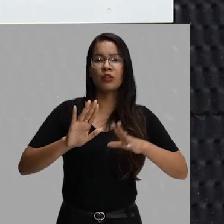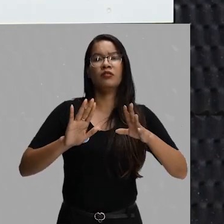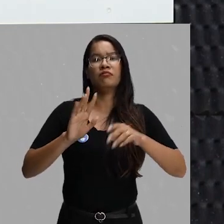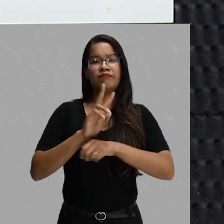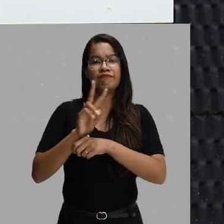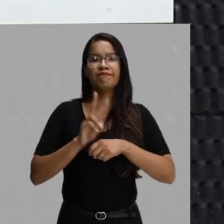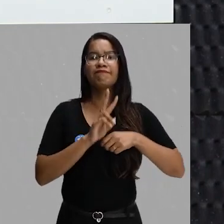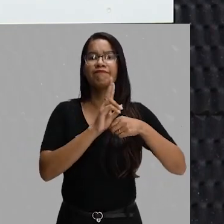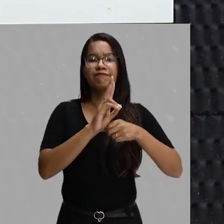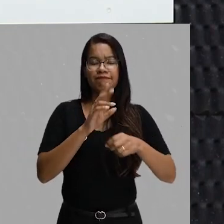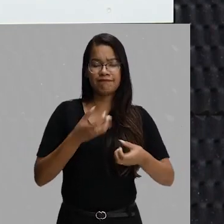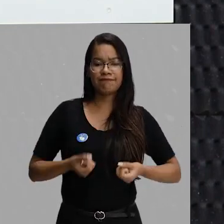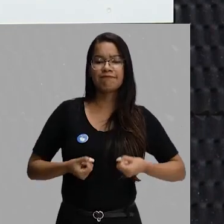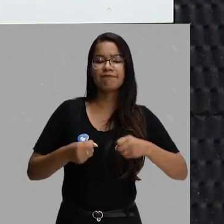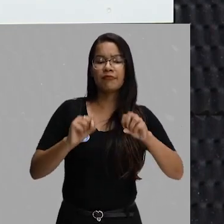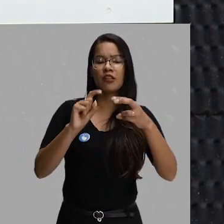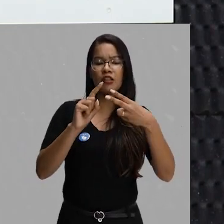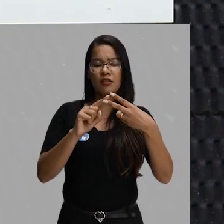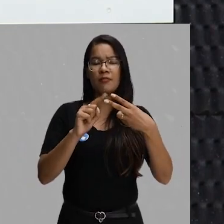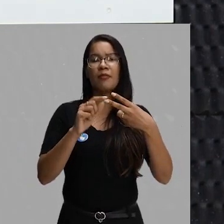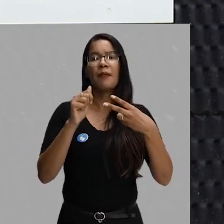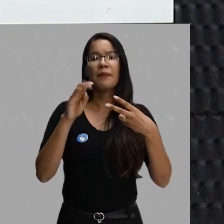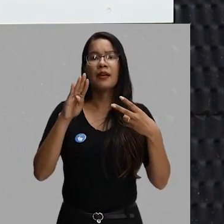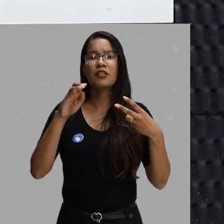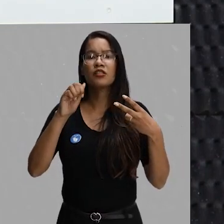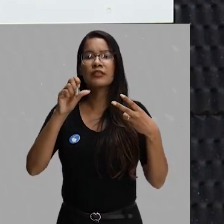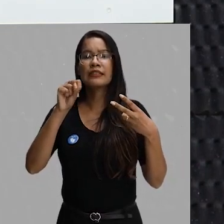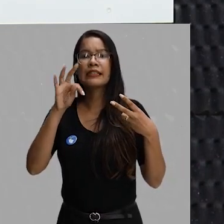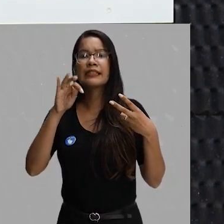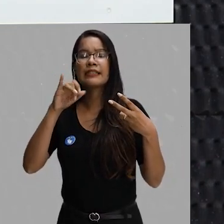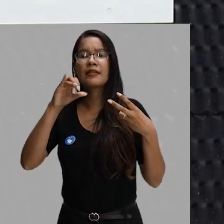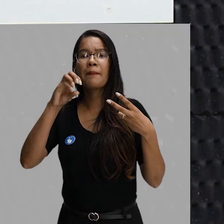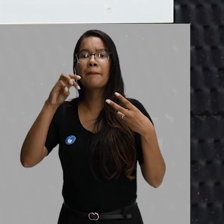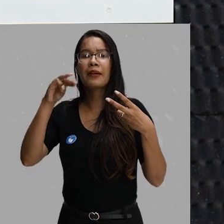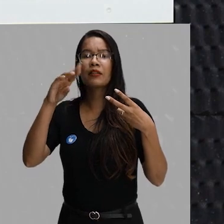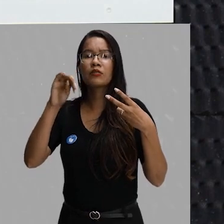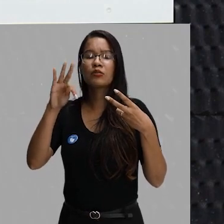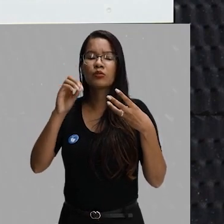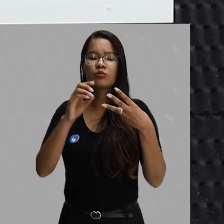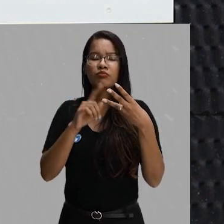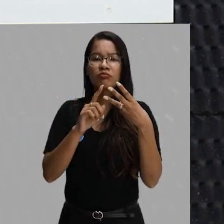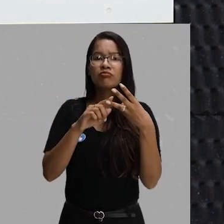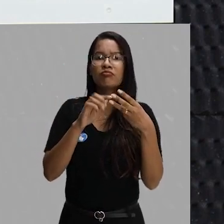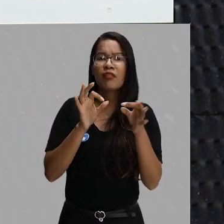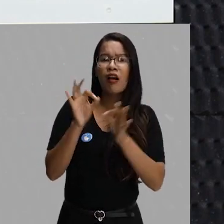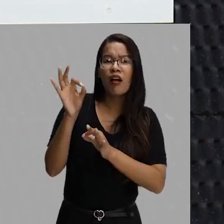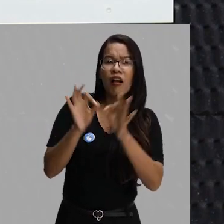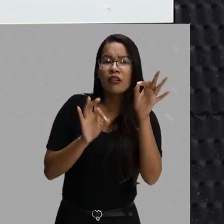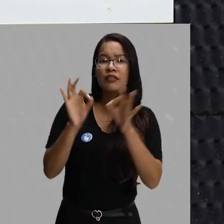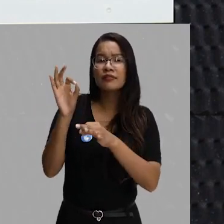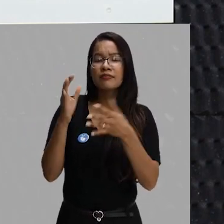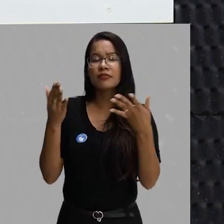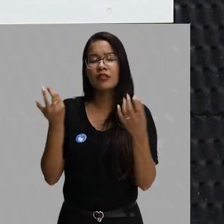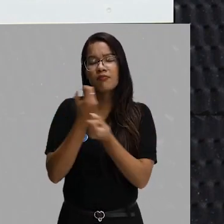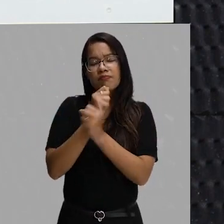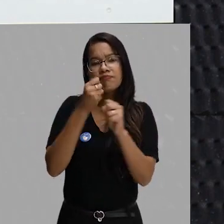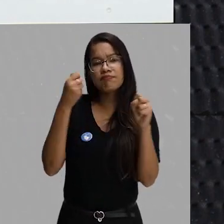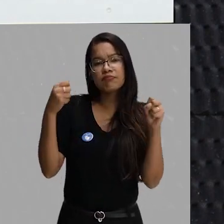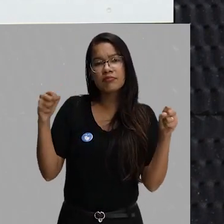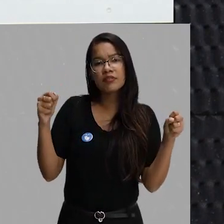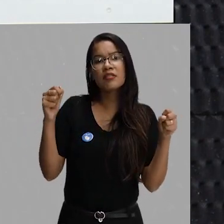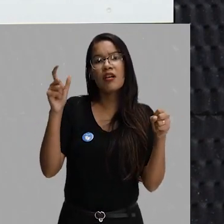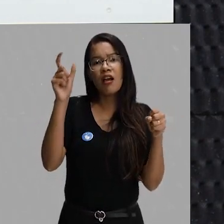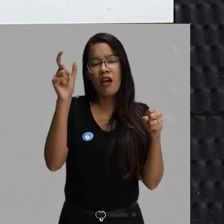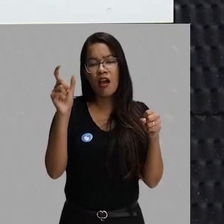abastecimento, da questão tributária, da questão administrativa. Então, grande parte desses magistrados, eles são indicados pelo